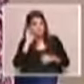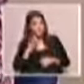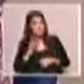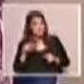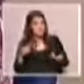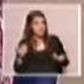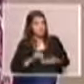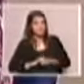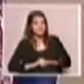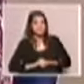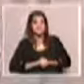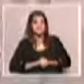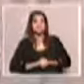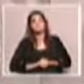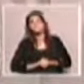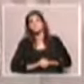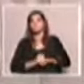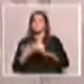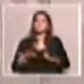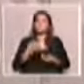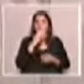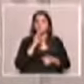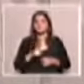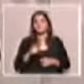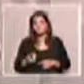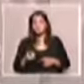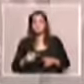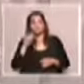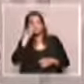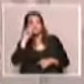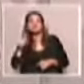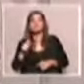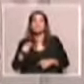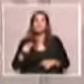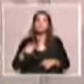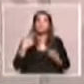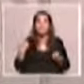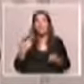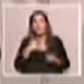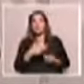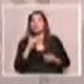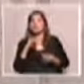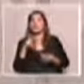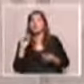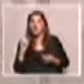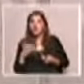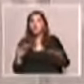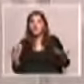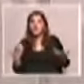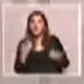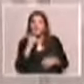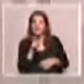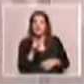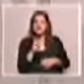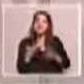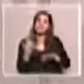Uhum. Bom, hoje fala-se muito em enoturismo, não é? Exatamente. Poderíamos começar a falar em tiroturismo. Tiroturismo, porque a palavra